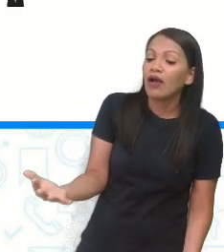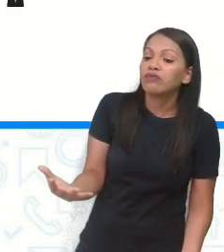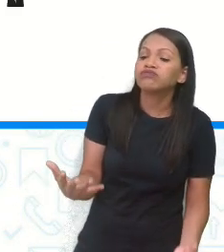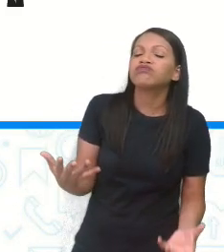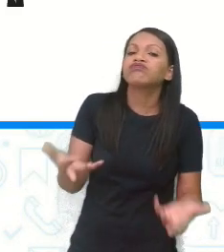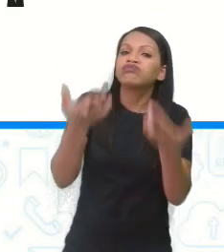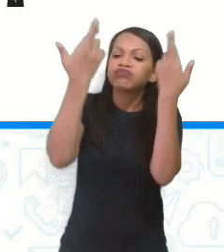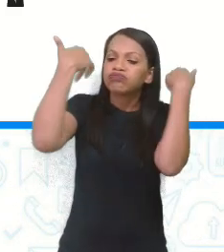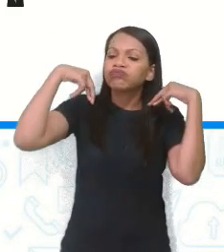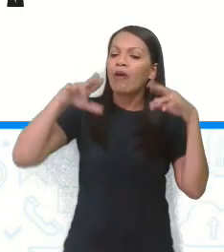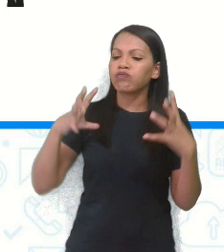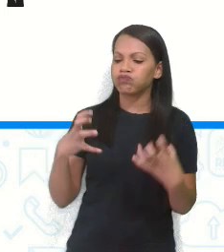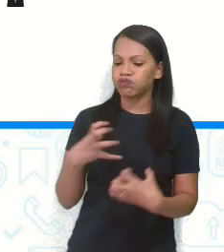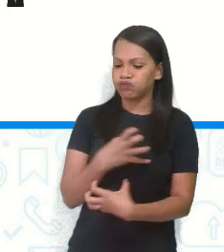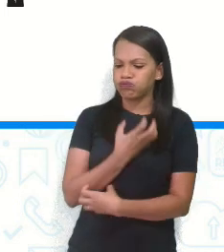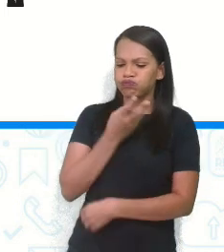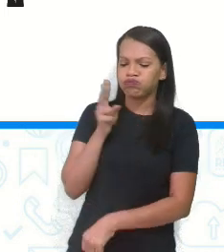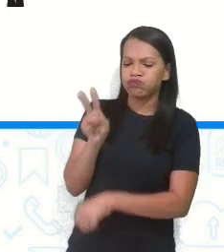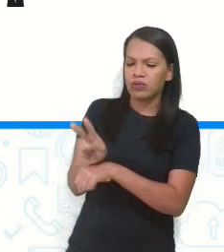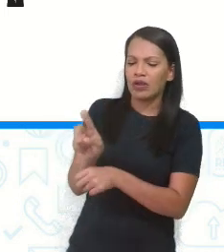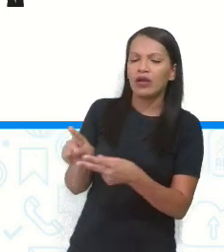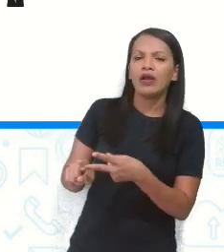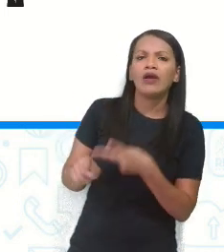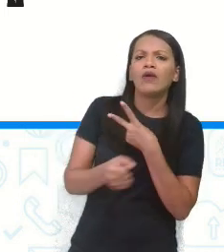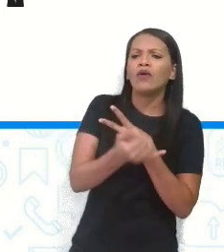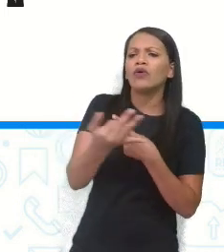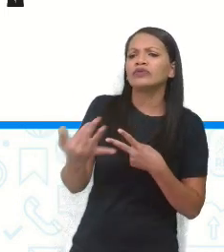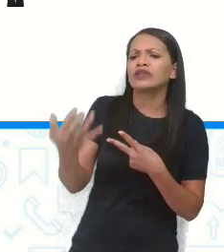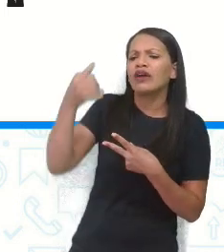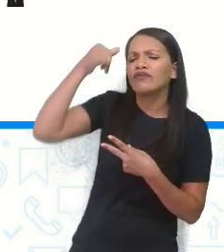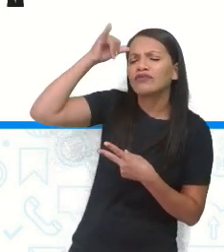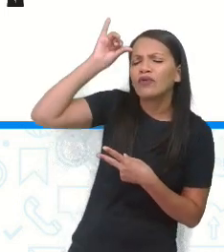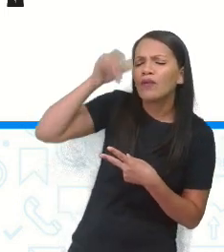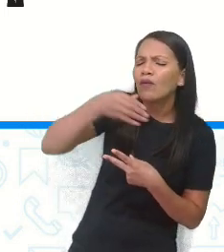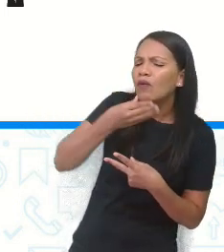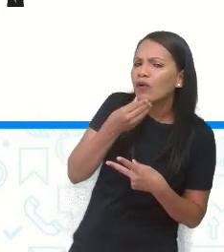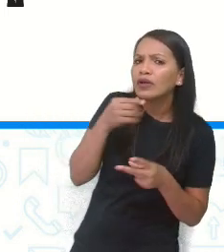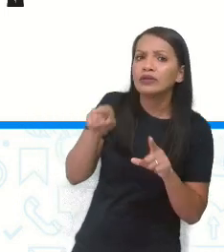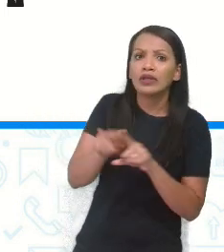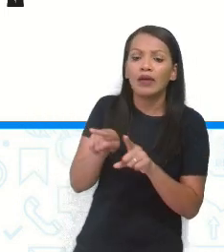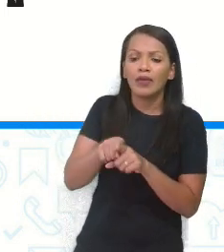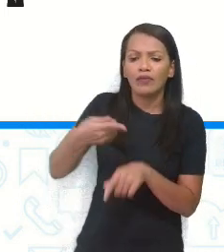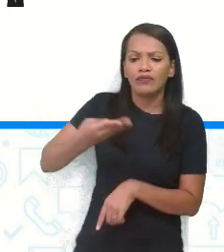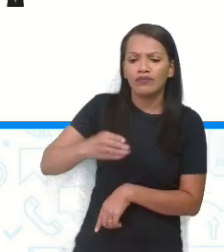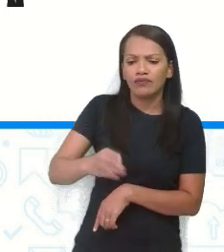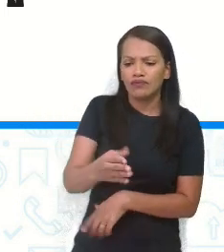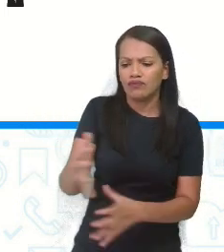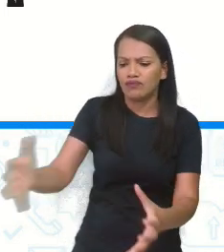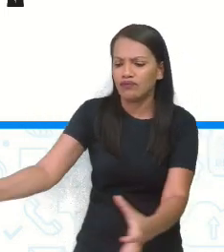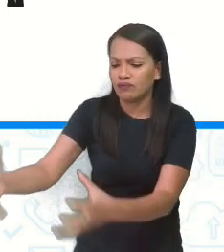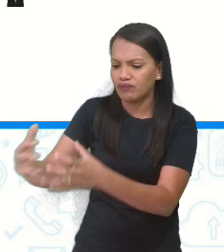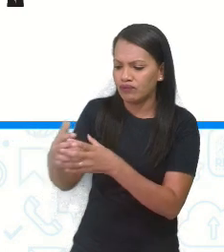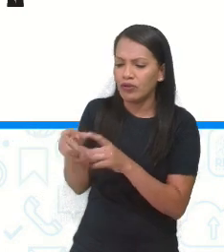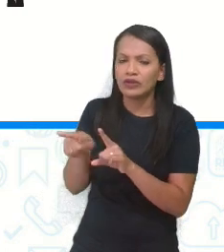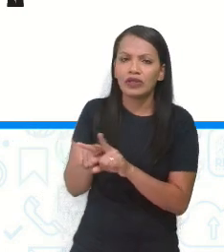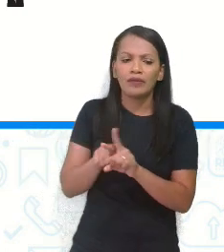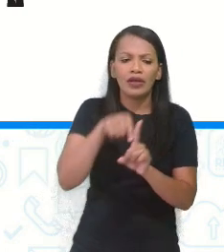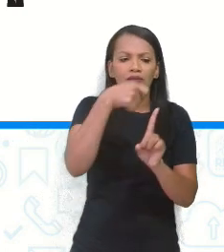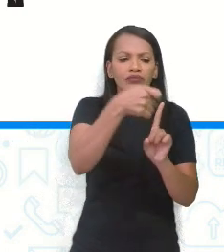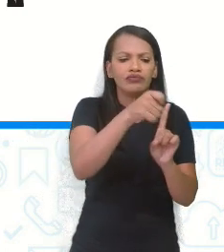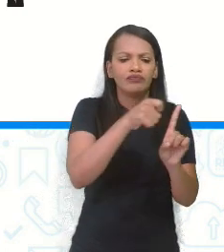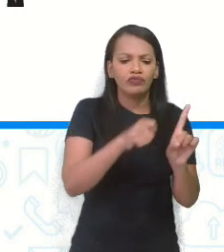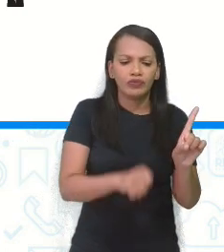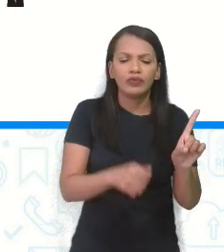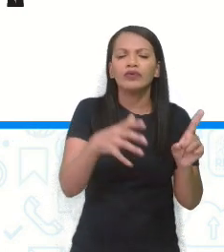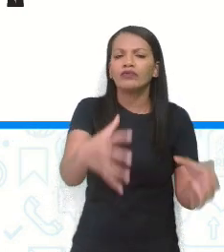criavam, contavam também os bois, os peixinhos que pescavam, o trigo que se colhia e os animais que